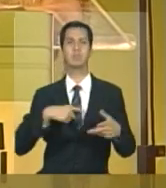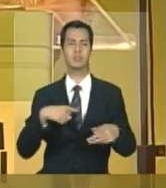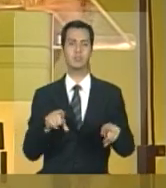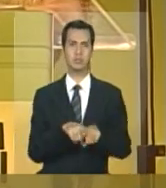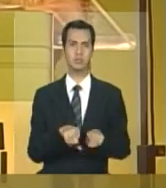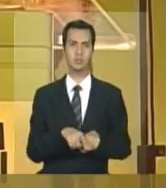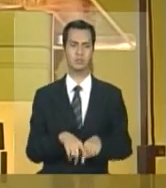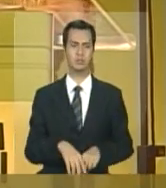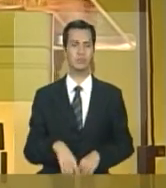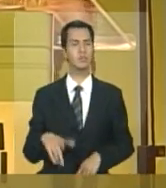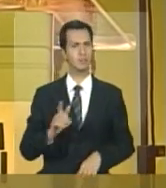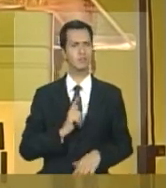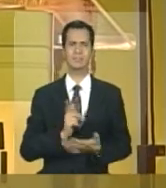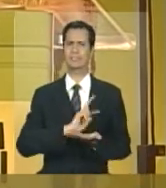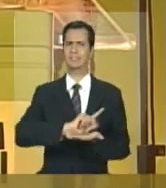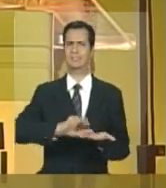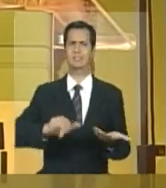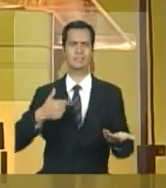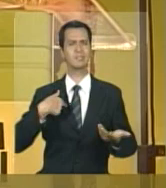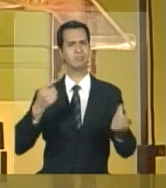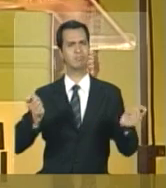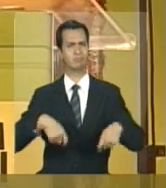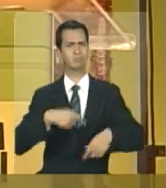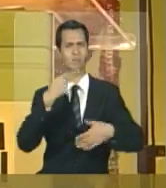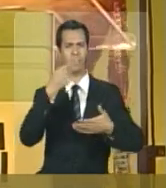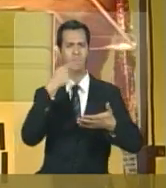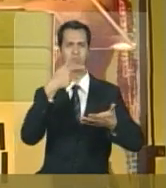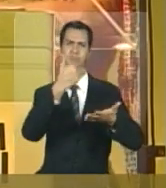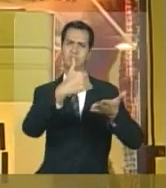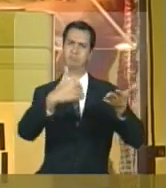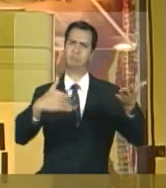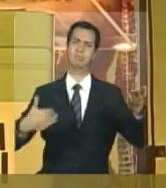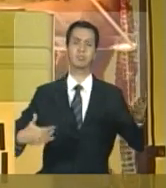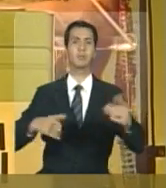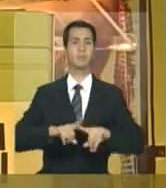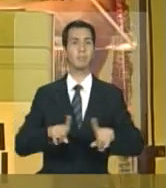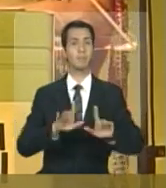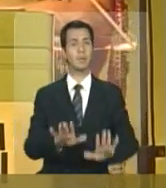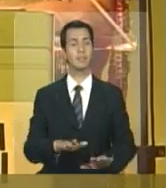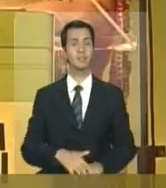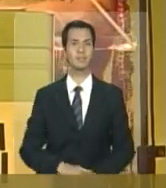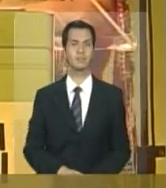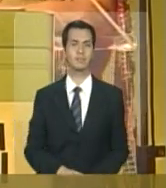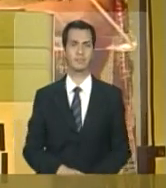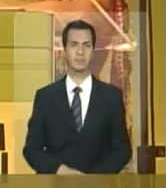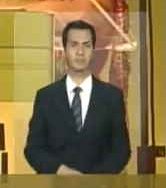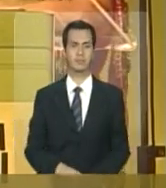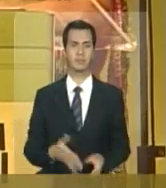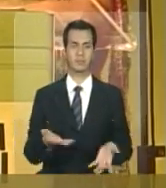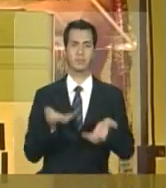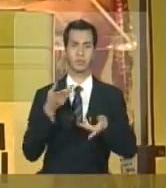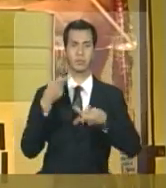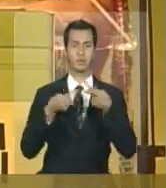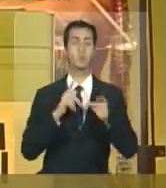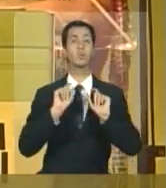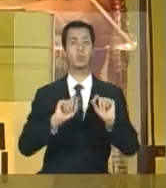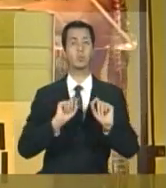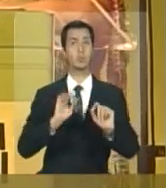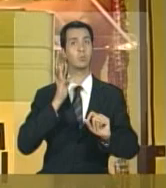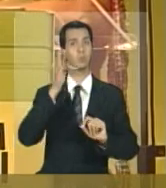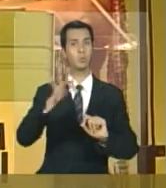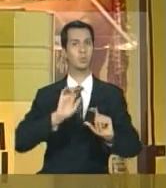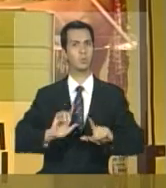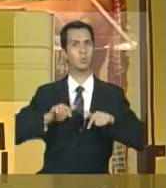Então, eu teria outras questões aqui para dizer. Mas quero aqui dizer dos grandes desafios que ainda